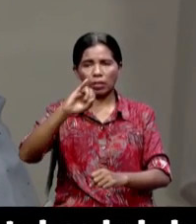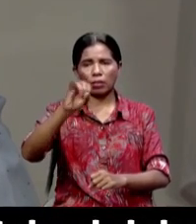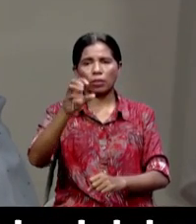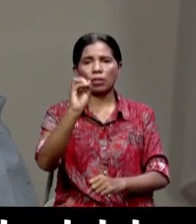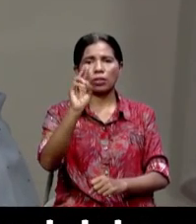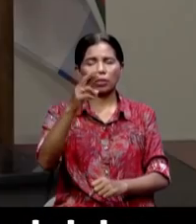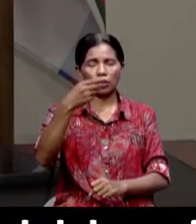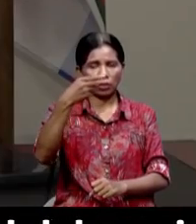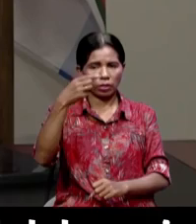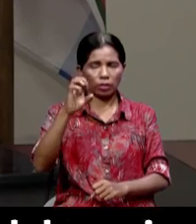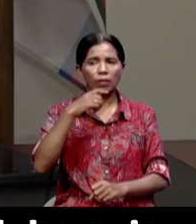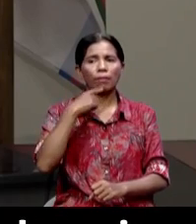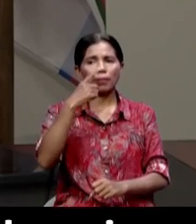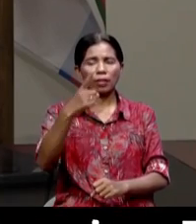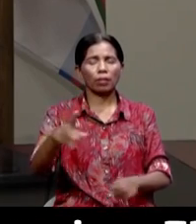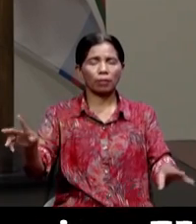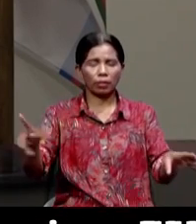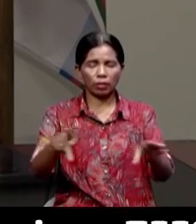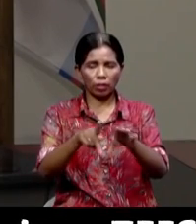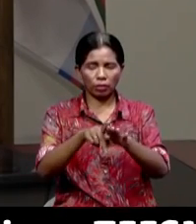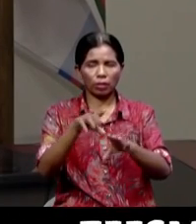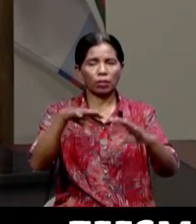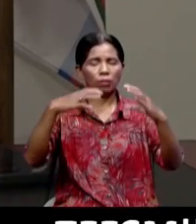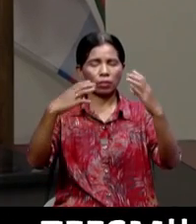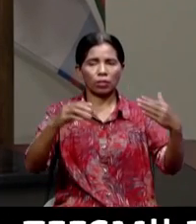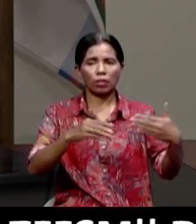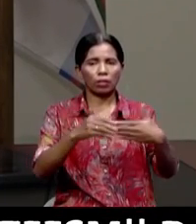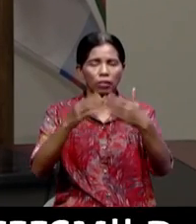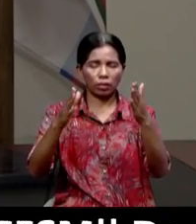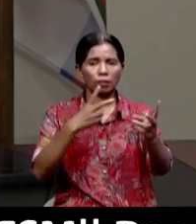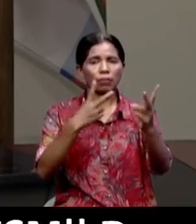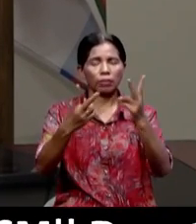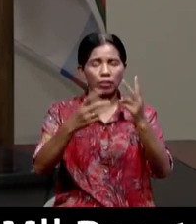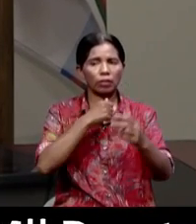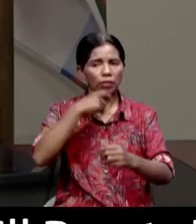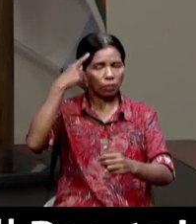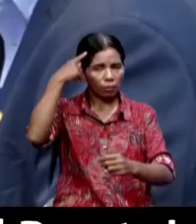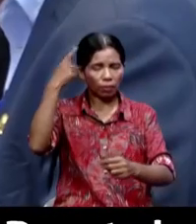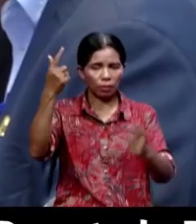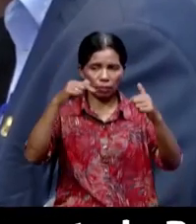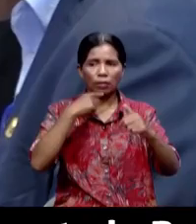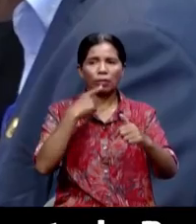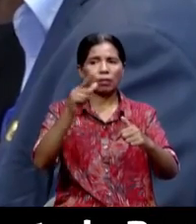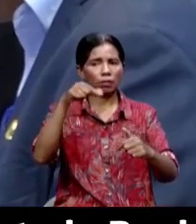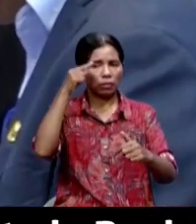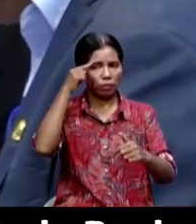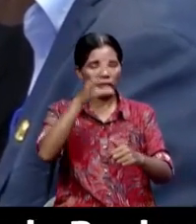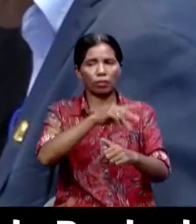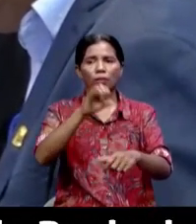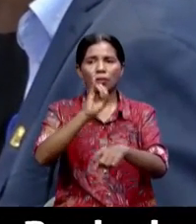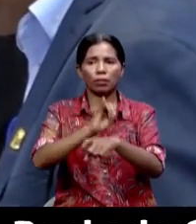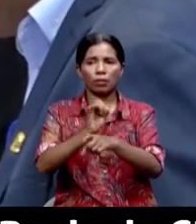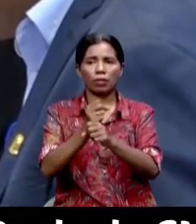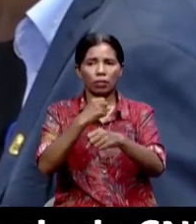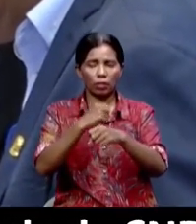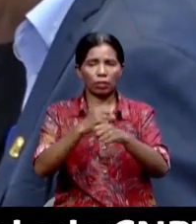de Araújo Serrano nebemosou a parte e a comissão organizadora ba visita Papa Francisco Hatete, governo na igreja,